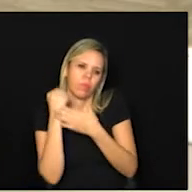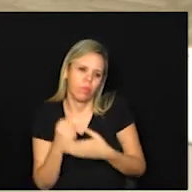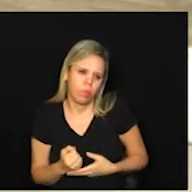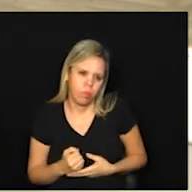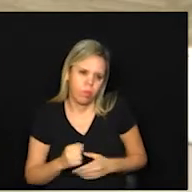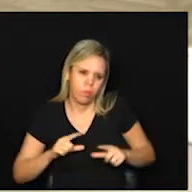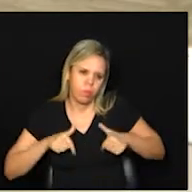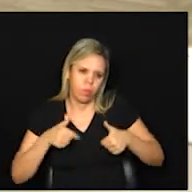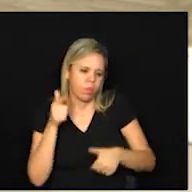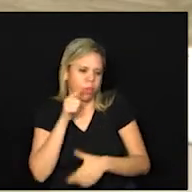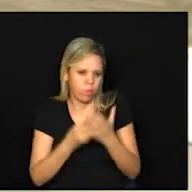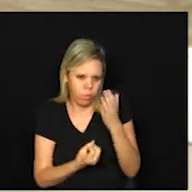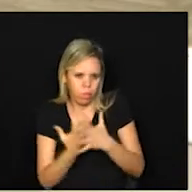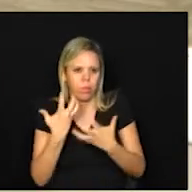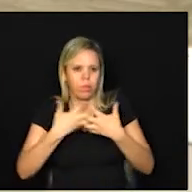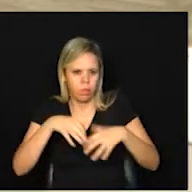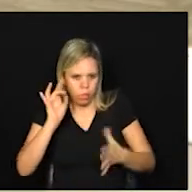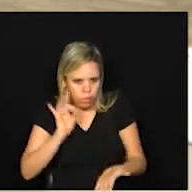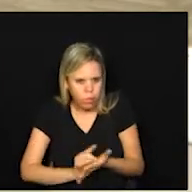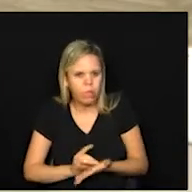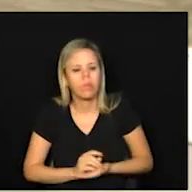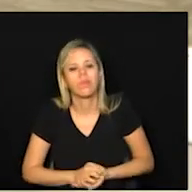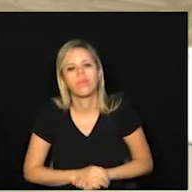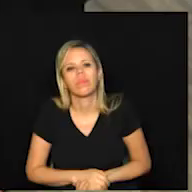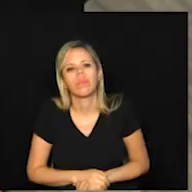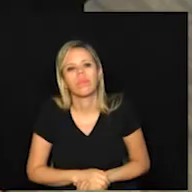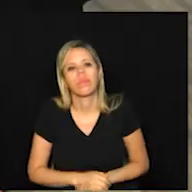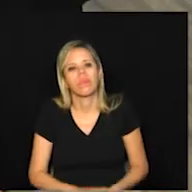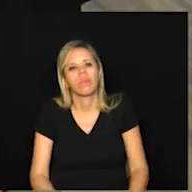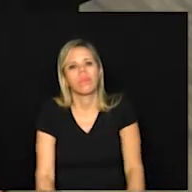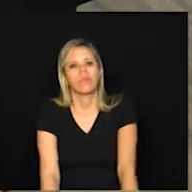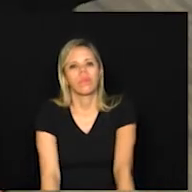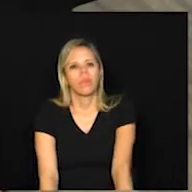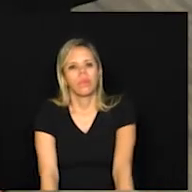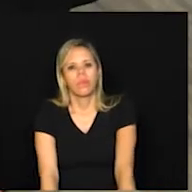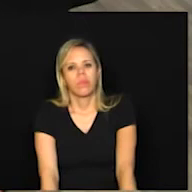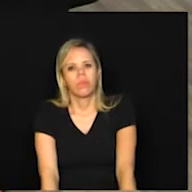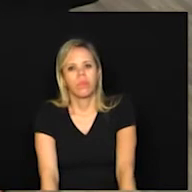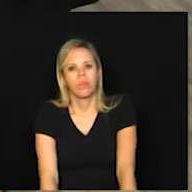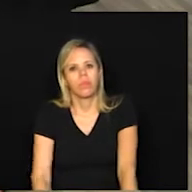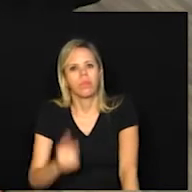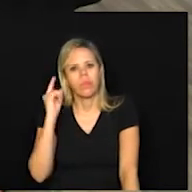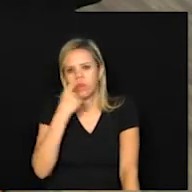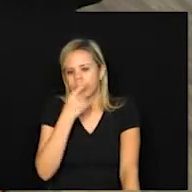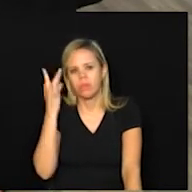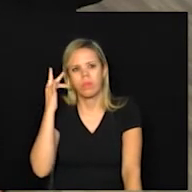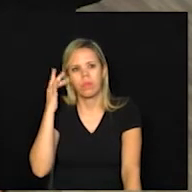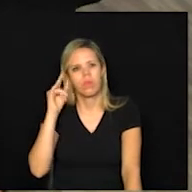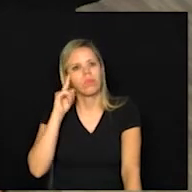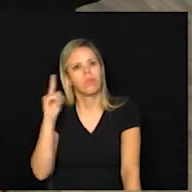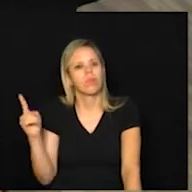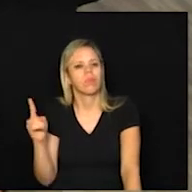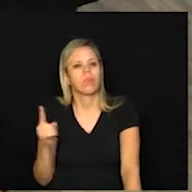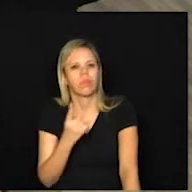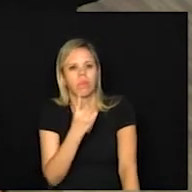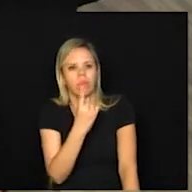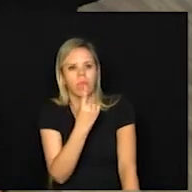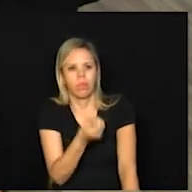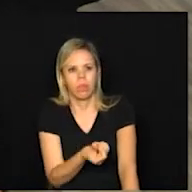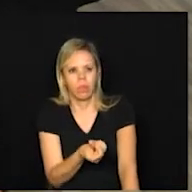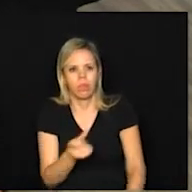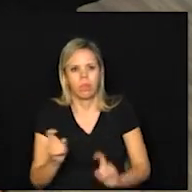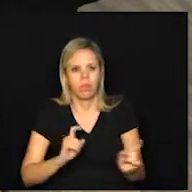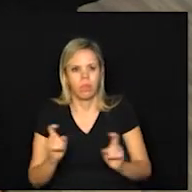essas ações sejam efetivadas. Agora, Mirna Abreu, amanhã é dia da